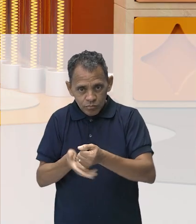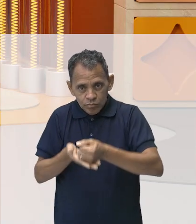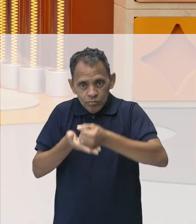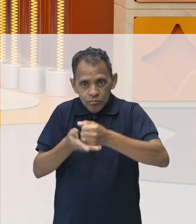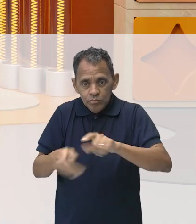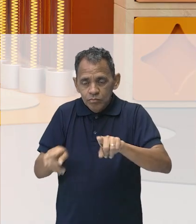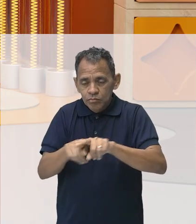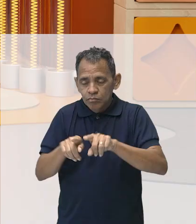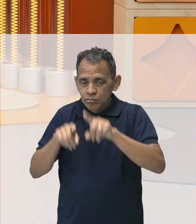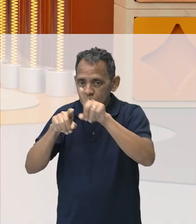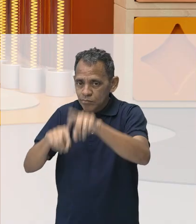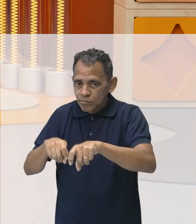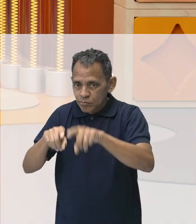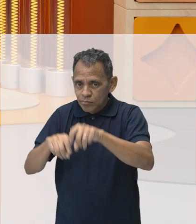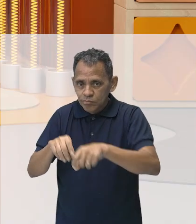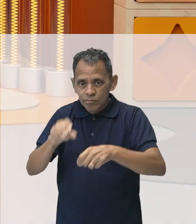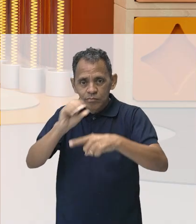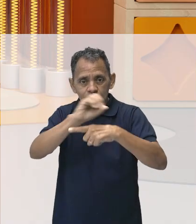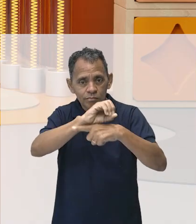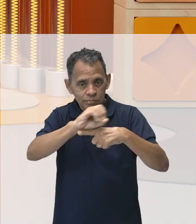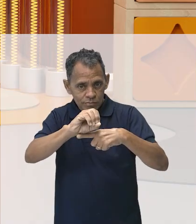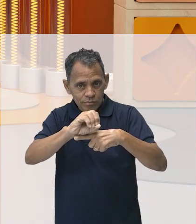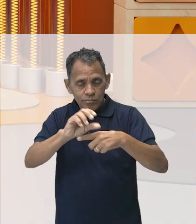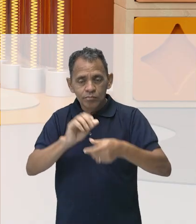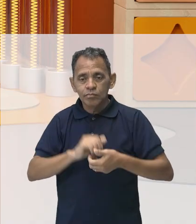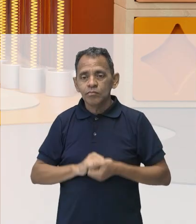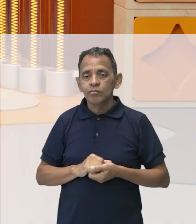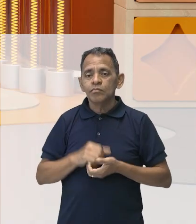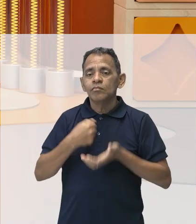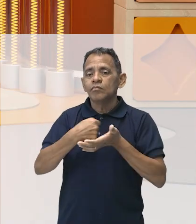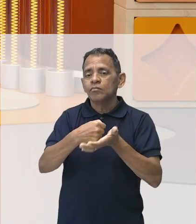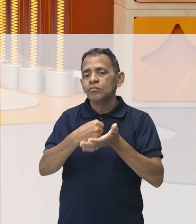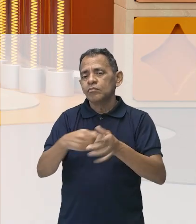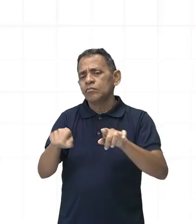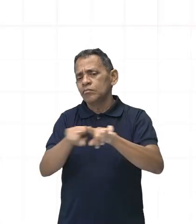a agricultura orgânica, que também vai ajudar nessas